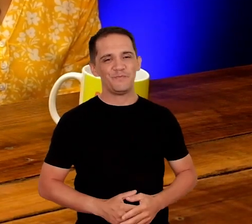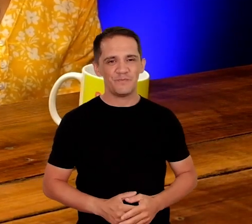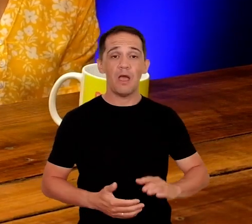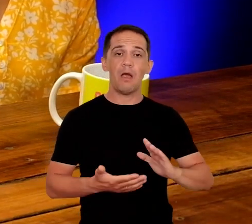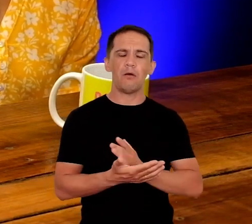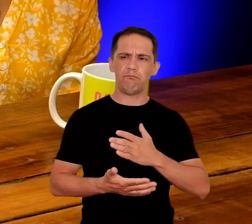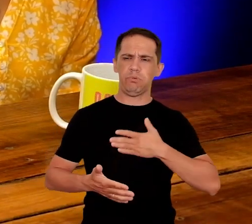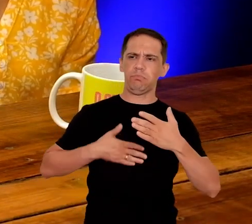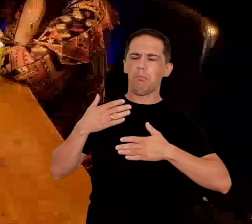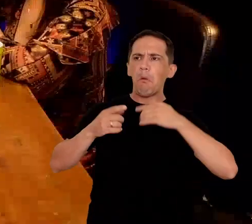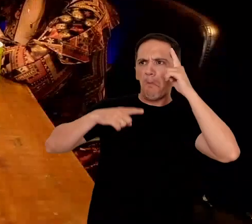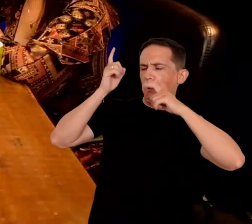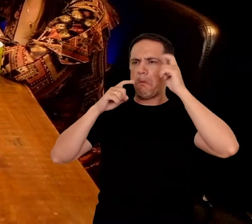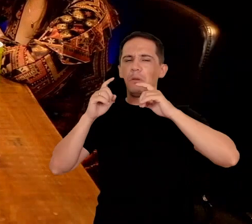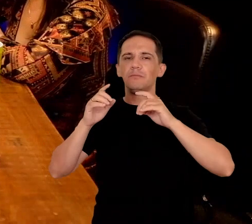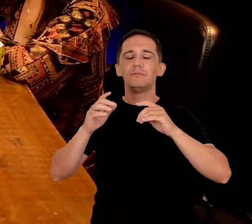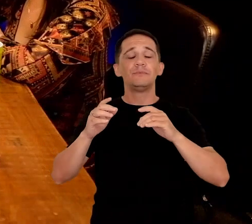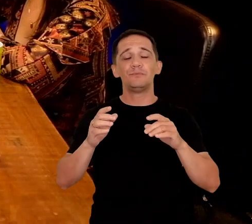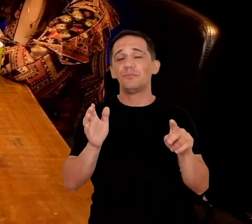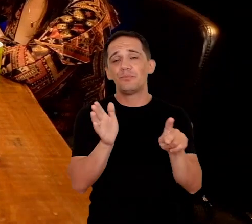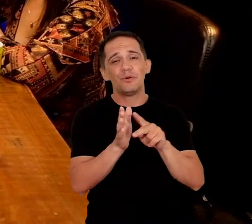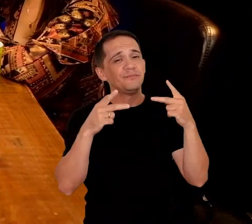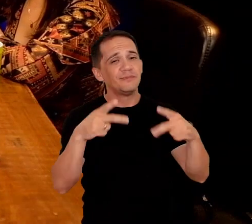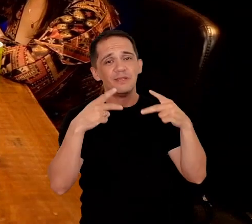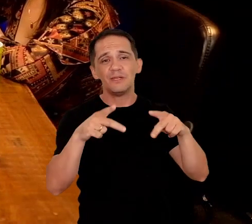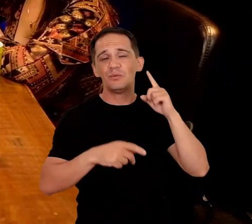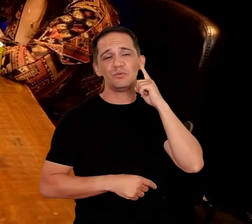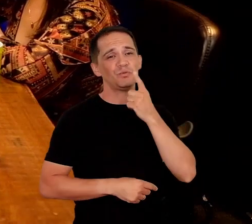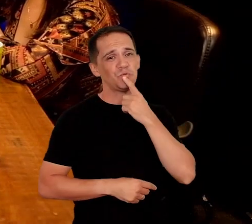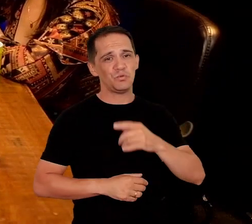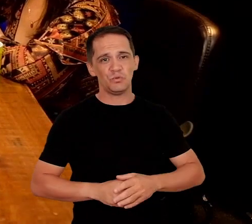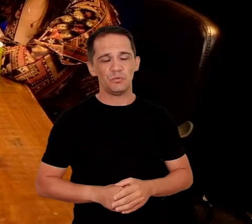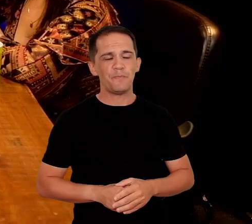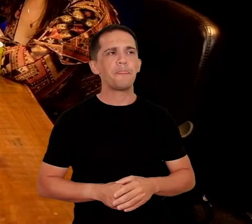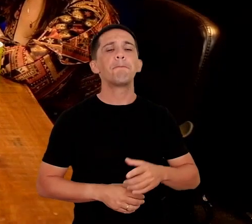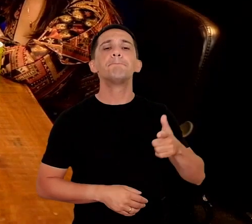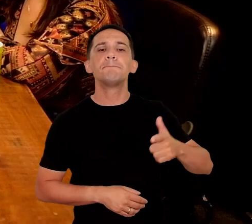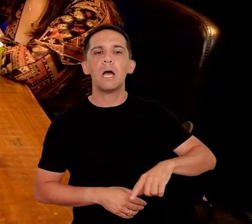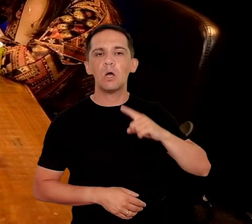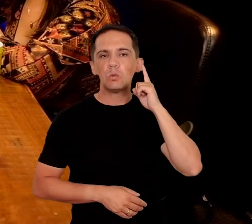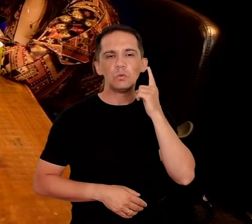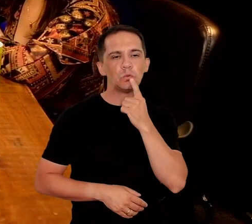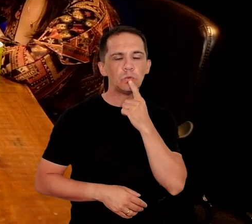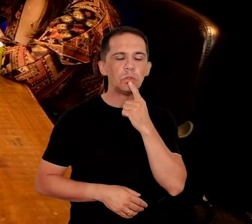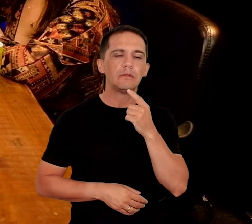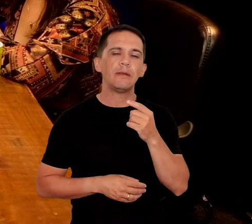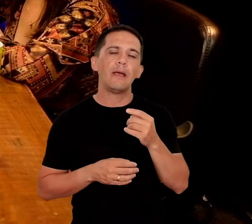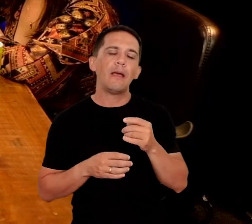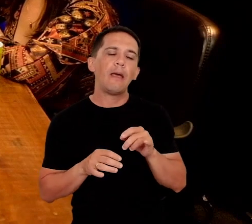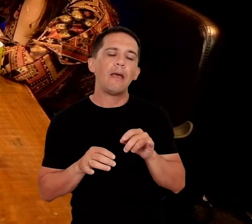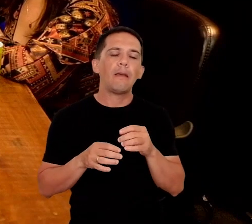na convivência, Aí tu vai vendo que é o jeito mesmo. o jeito. Eles são diretos, eles não têm muito mimimi para dizer, Uhum. né? Por